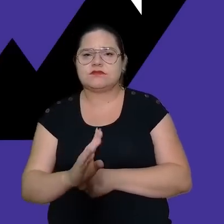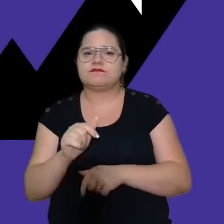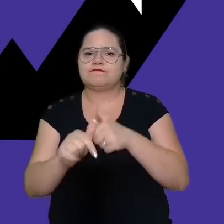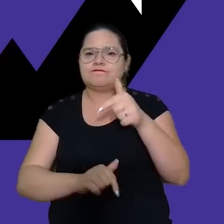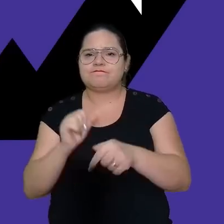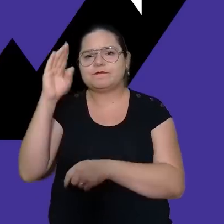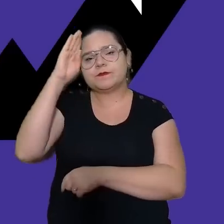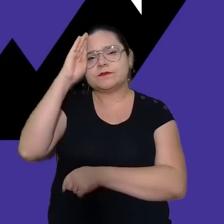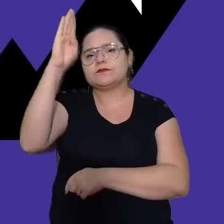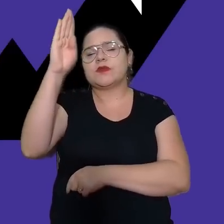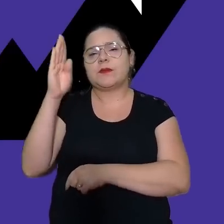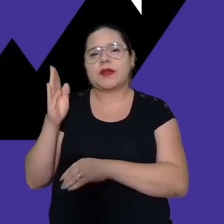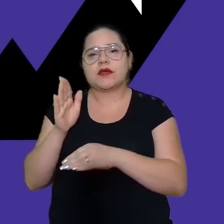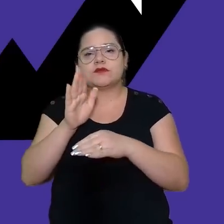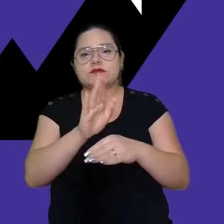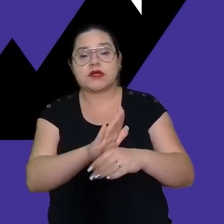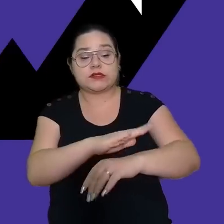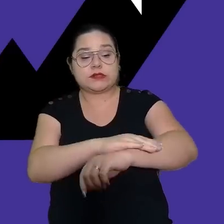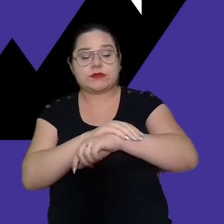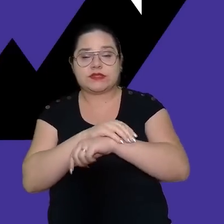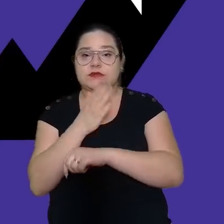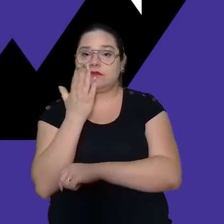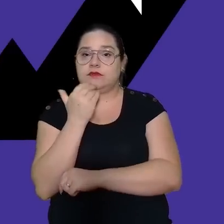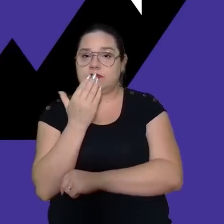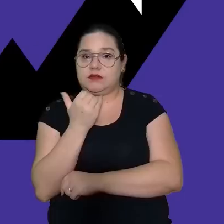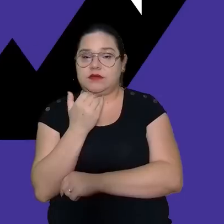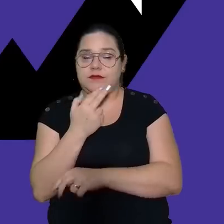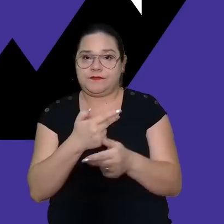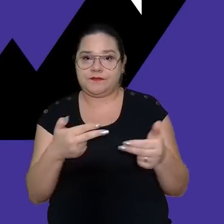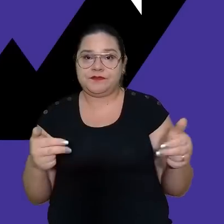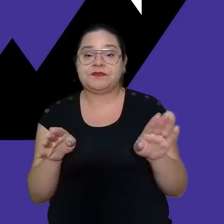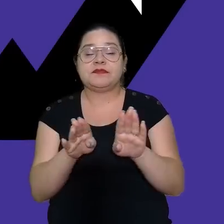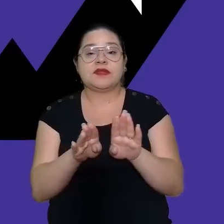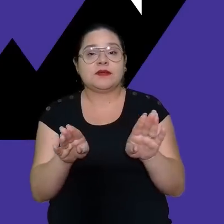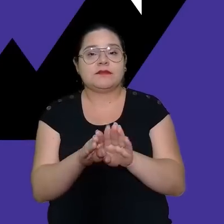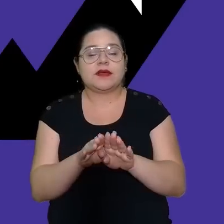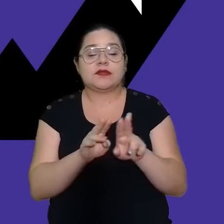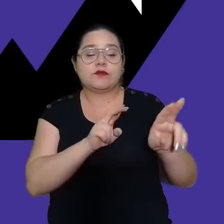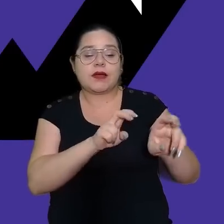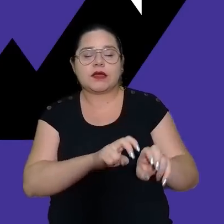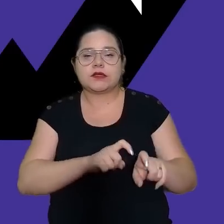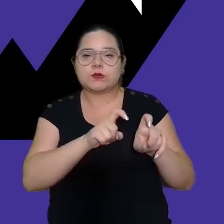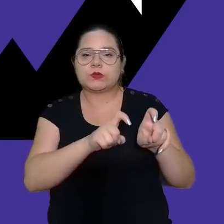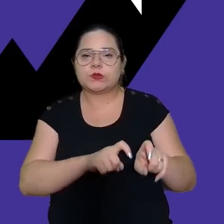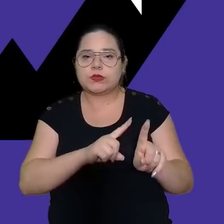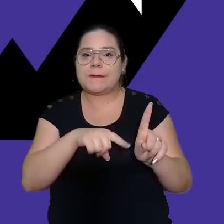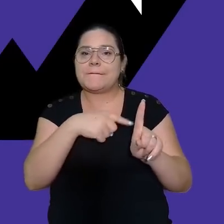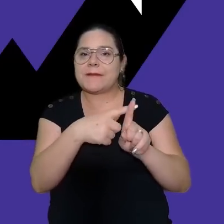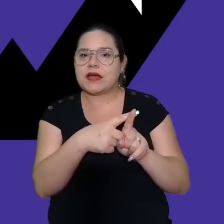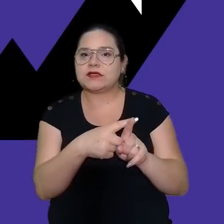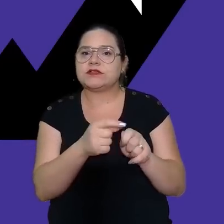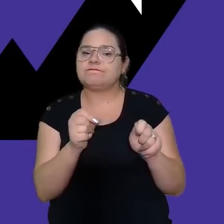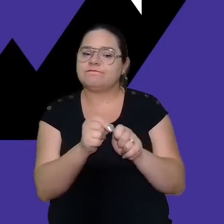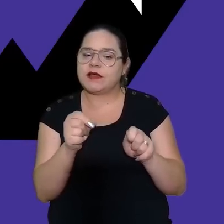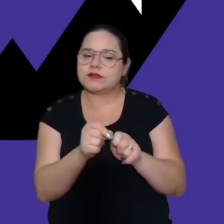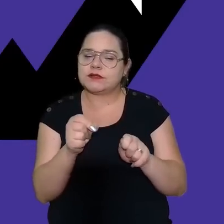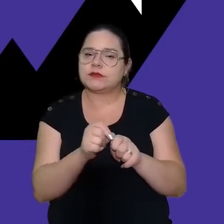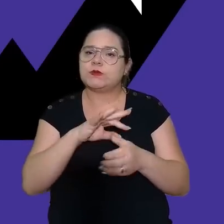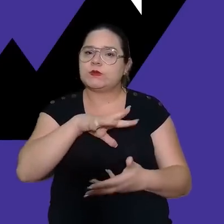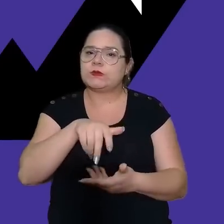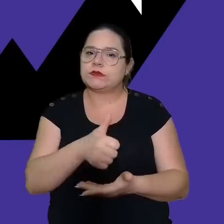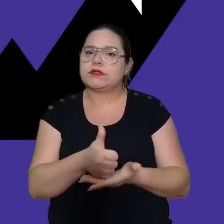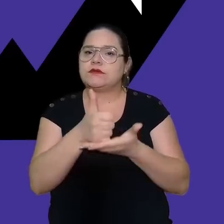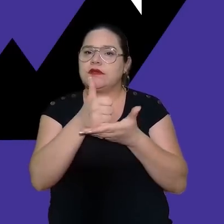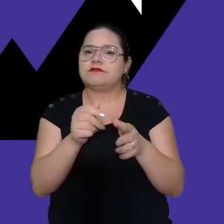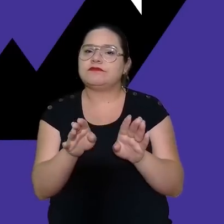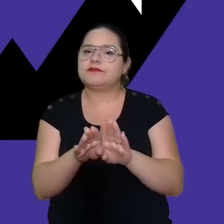na questão de segurança alimentar, mas também de uma agricultura cada vez mais produtiva e sustentável, né? Então, eu